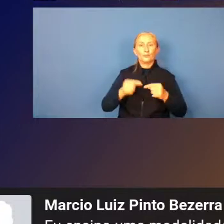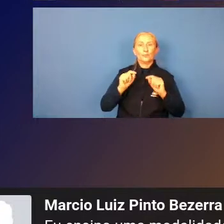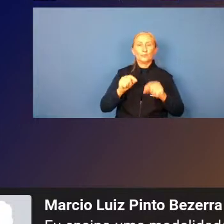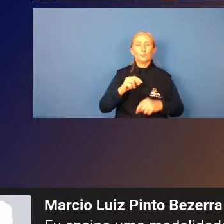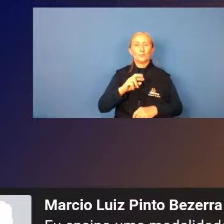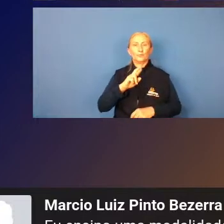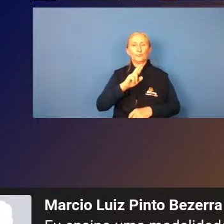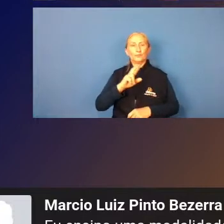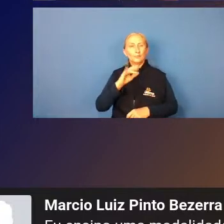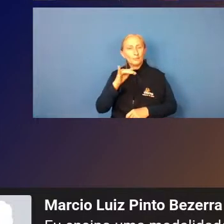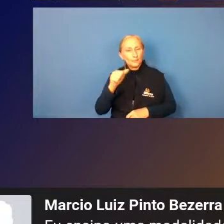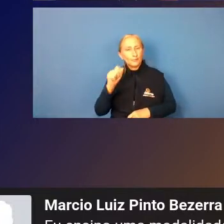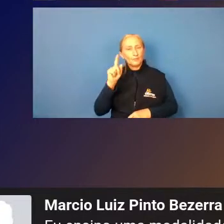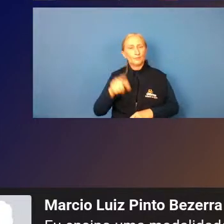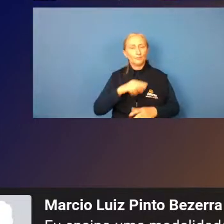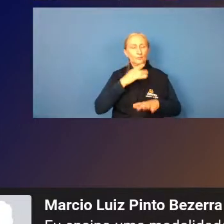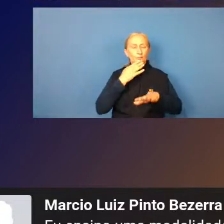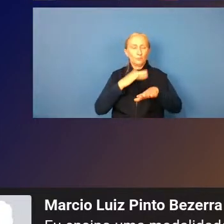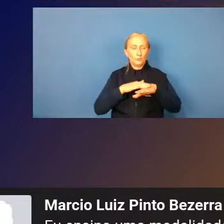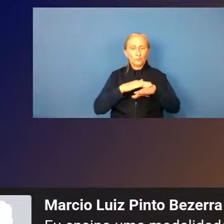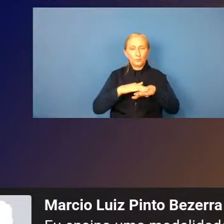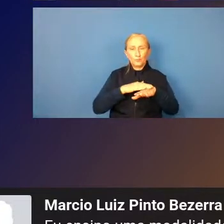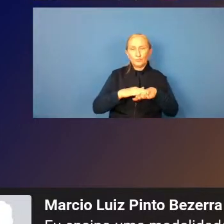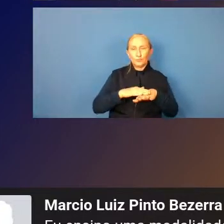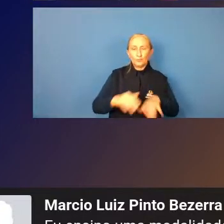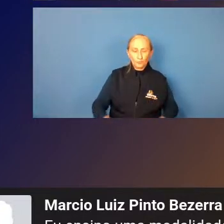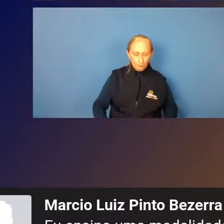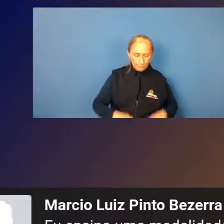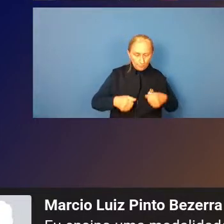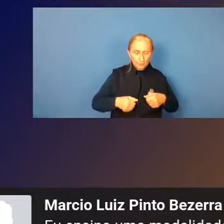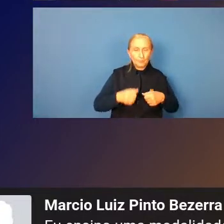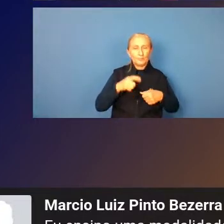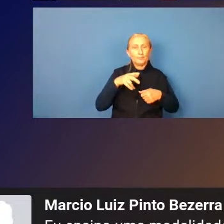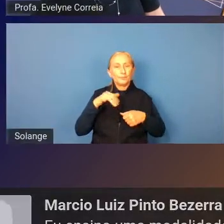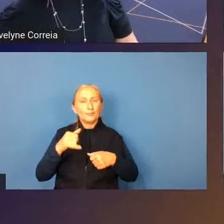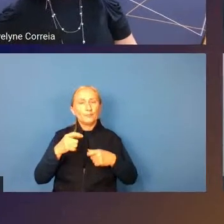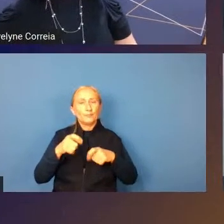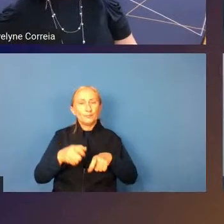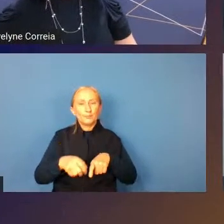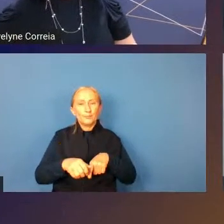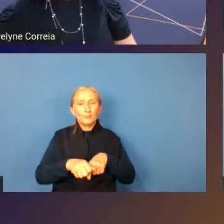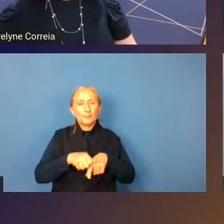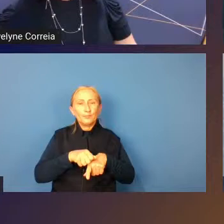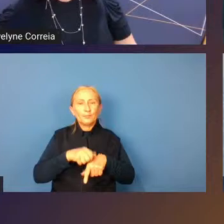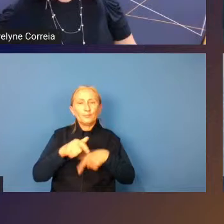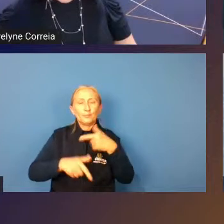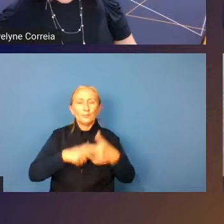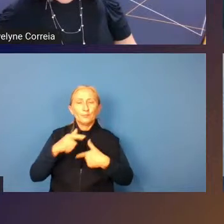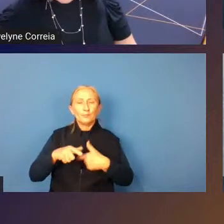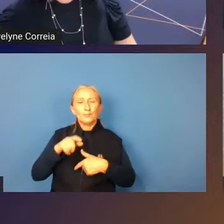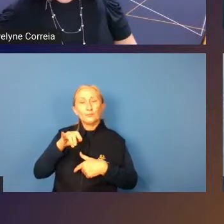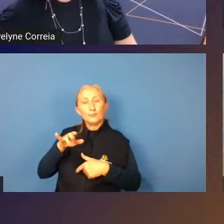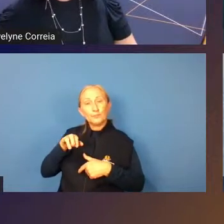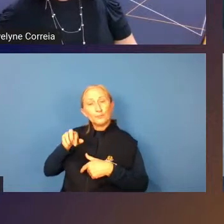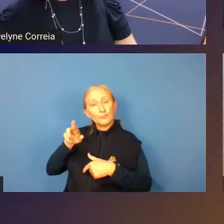racialidade dos tons de pele das meias calças no caso do trabalho da Jennifer